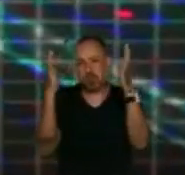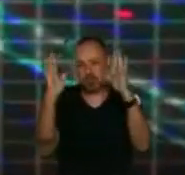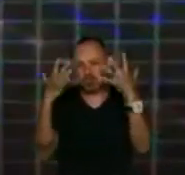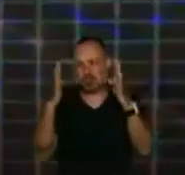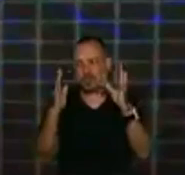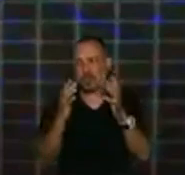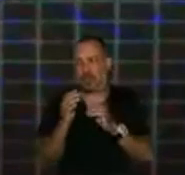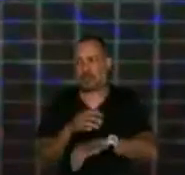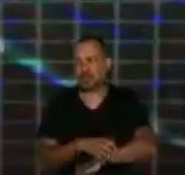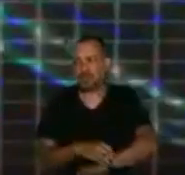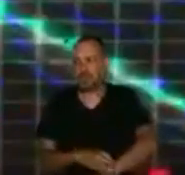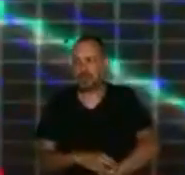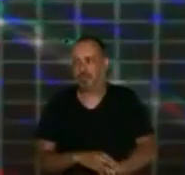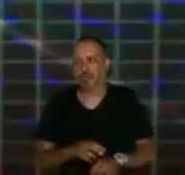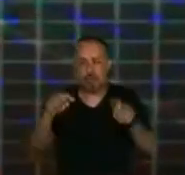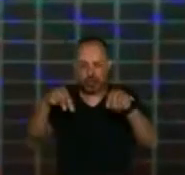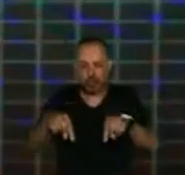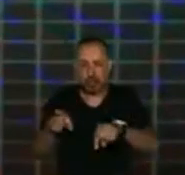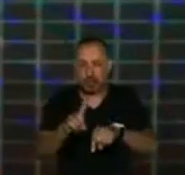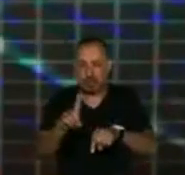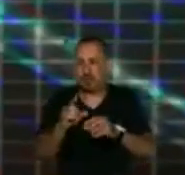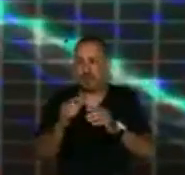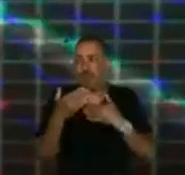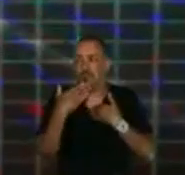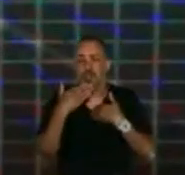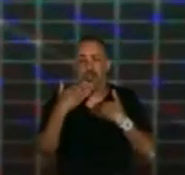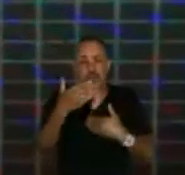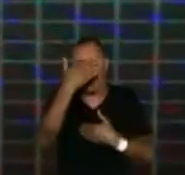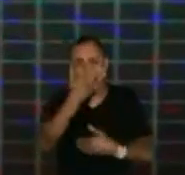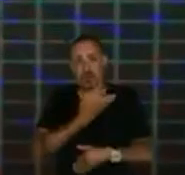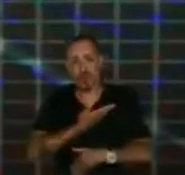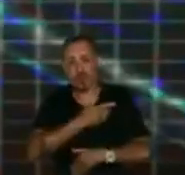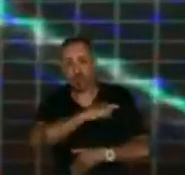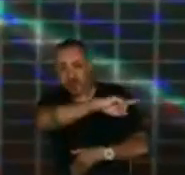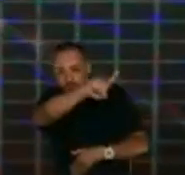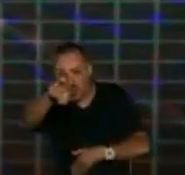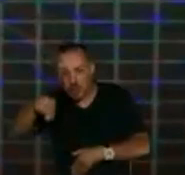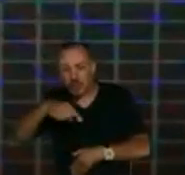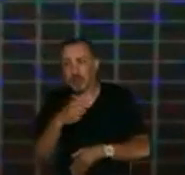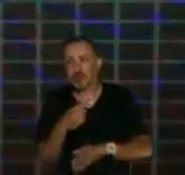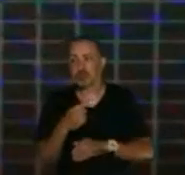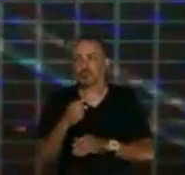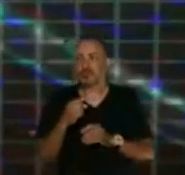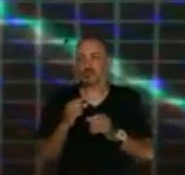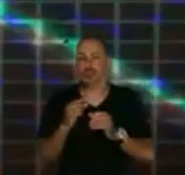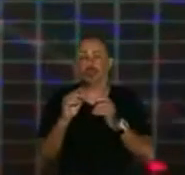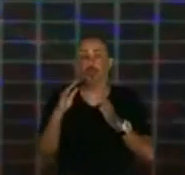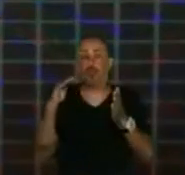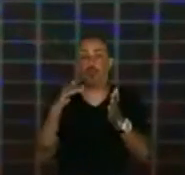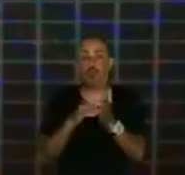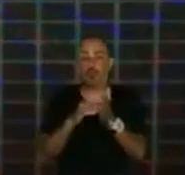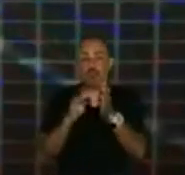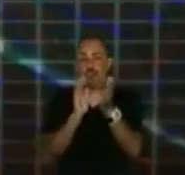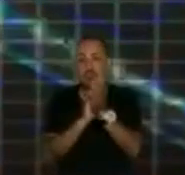energizado. Já que vocês não estão aqui fazendo isso, vou pedir para essa galera que está aqui comigo no estúdio dar a nossa última salva de palmas